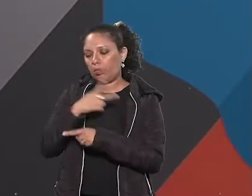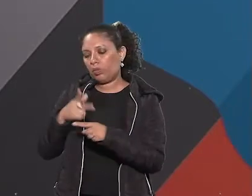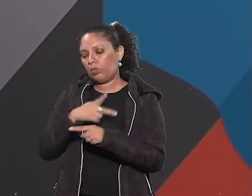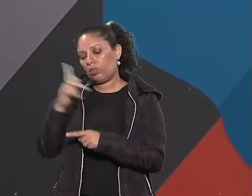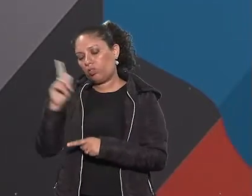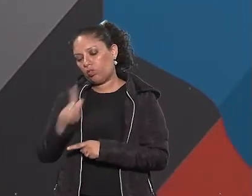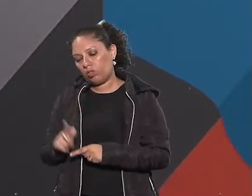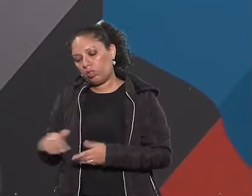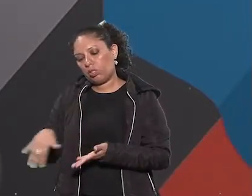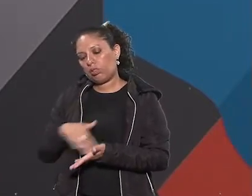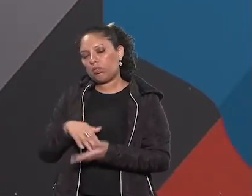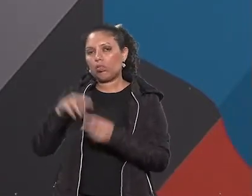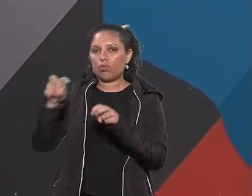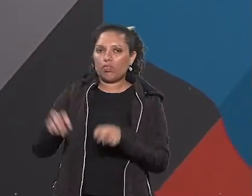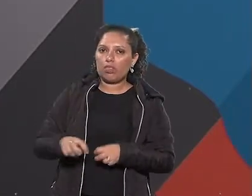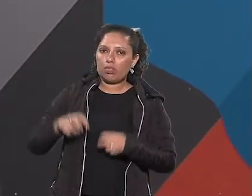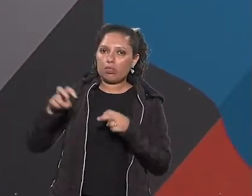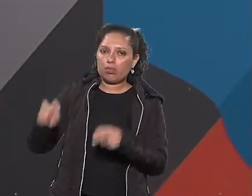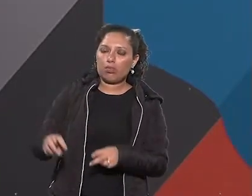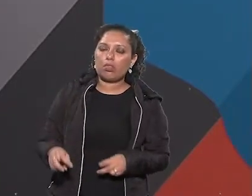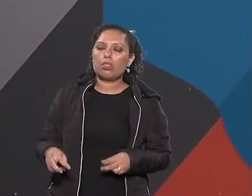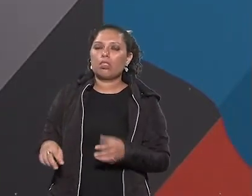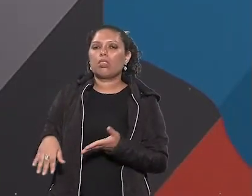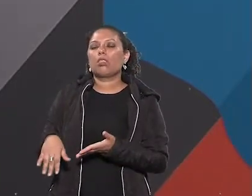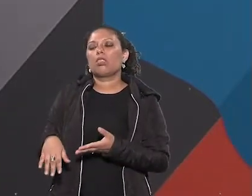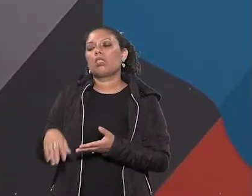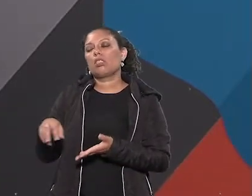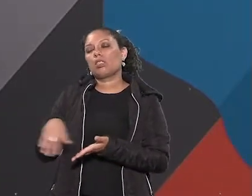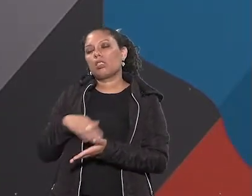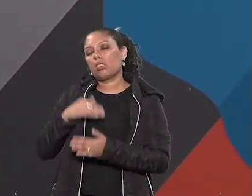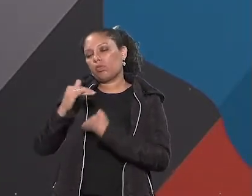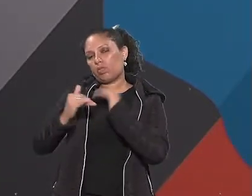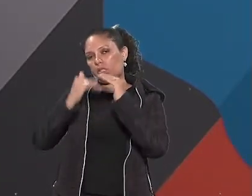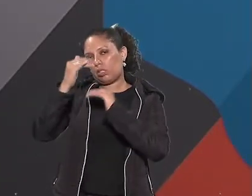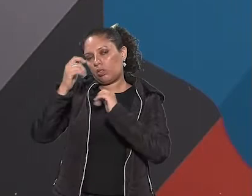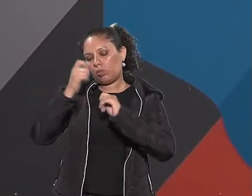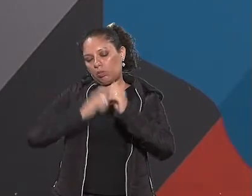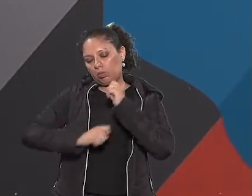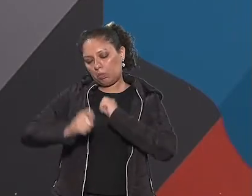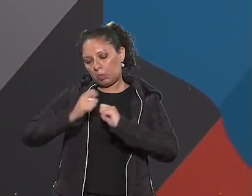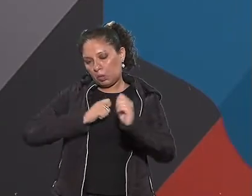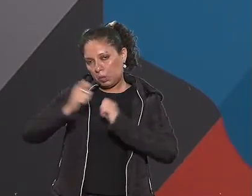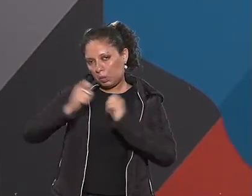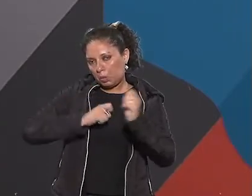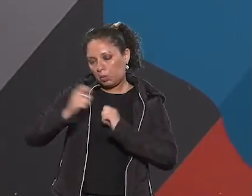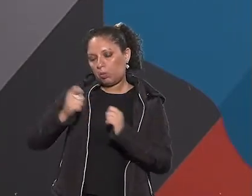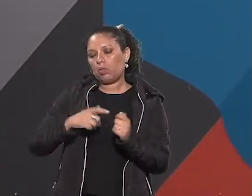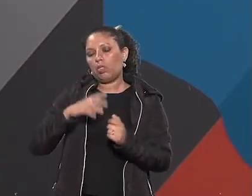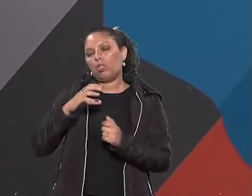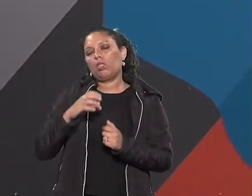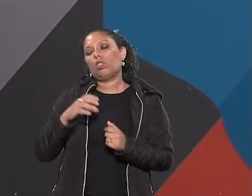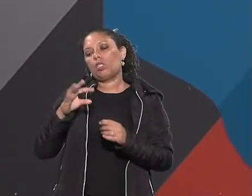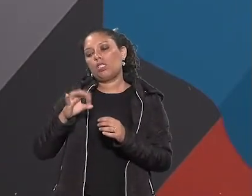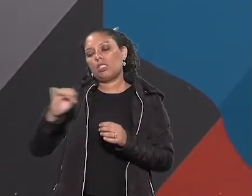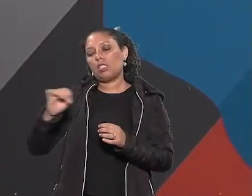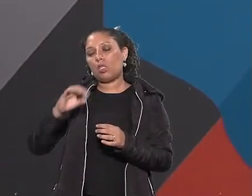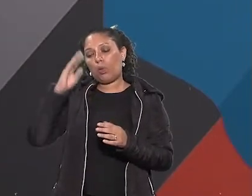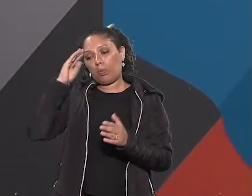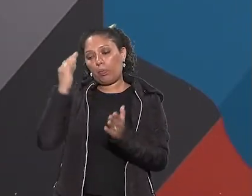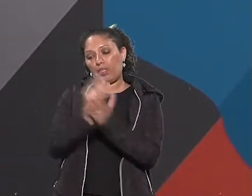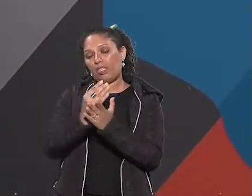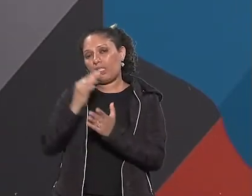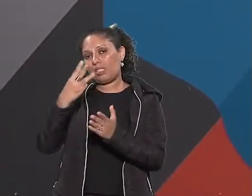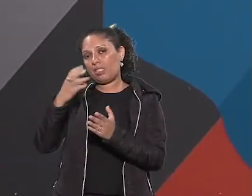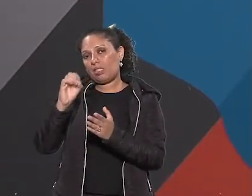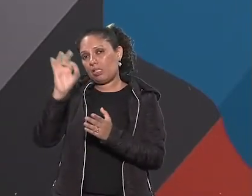feitas à Procuradoria, à Secretaria de Fazenda, à Secretaria de Desenvolvimento Econômico, a CODIM, se